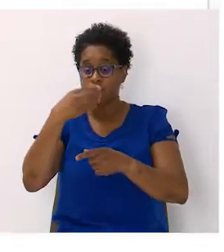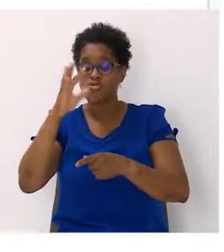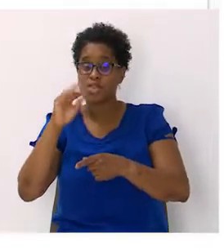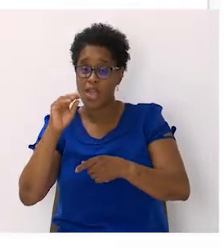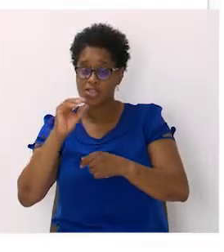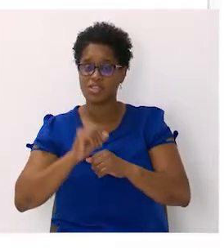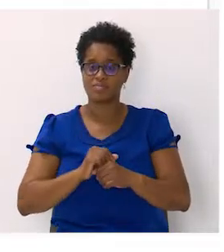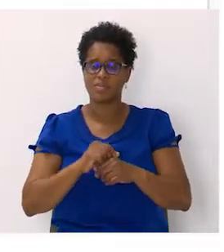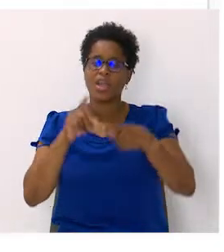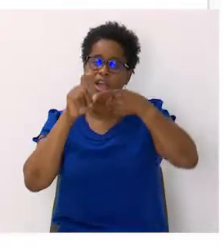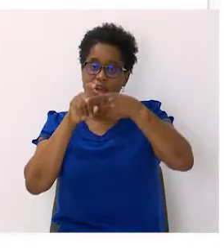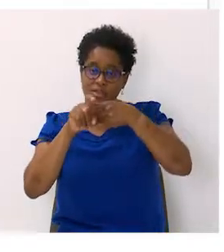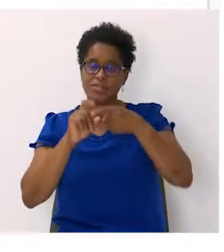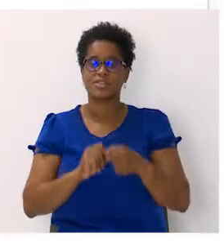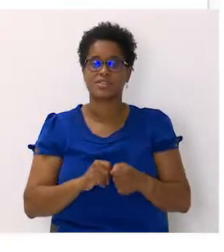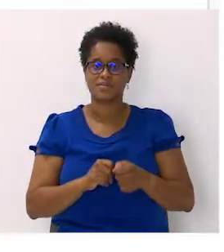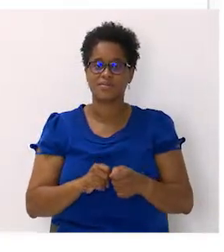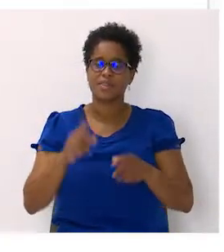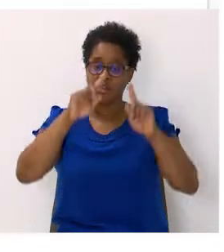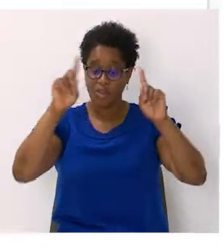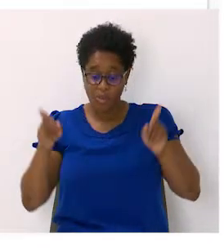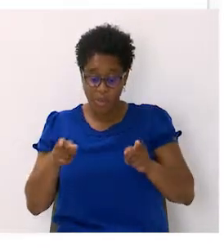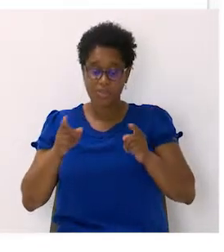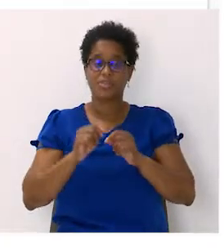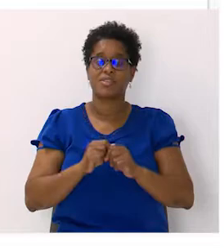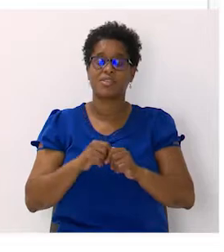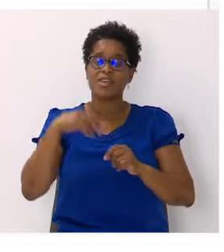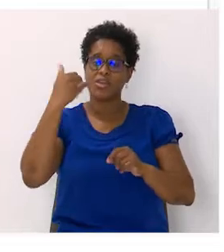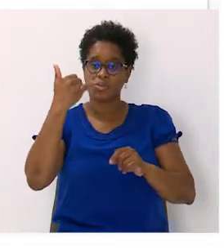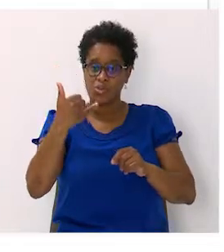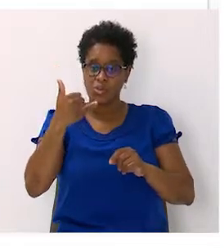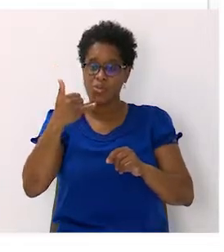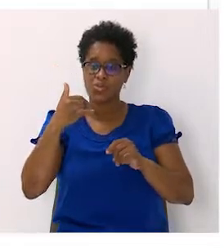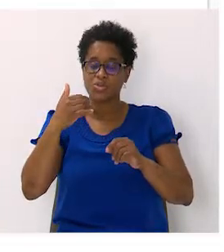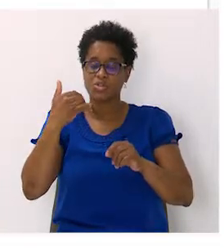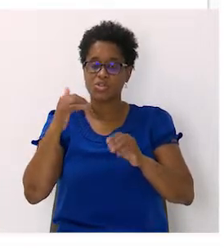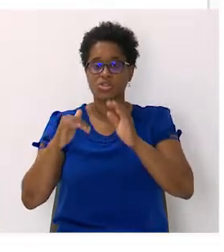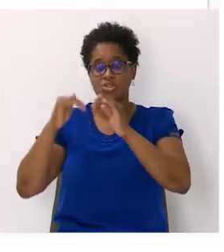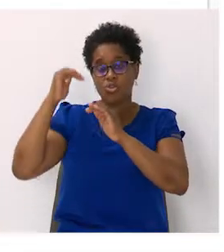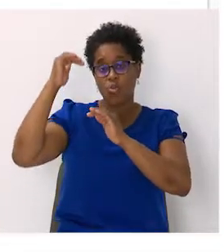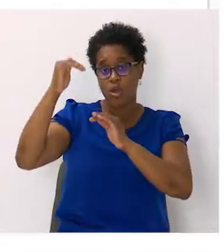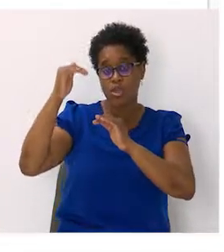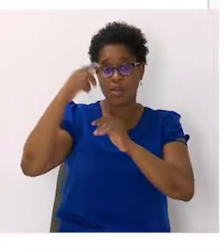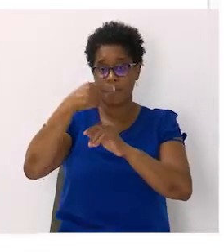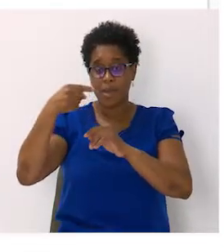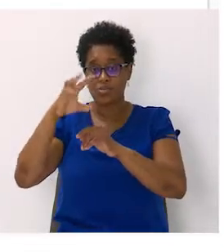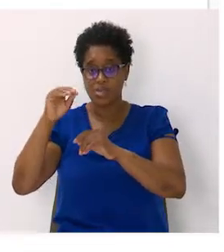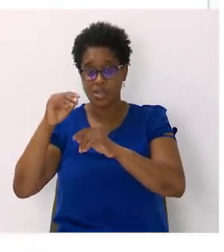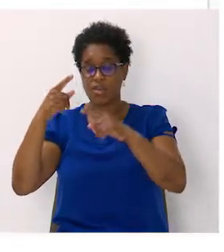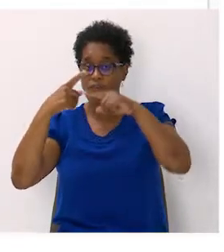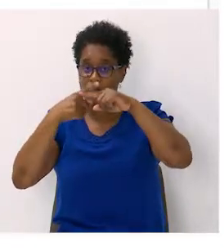10 a dividir, dentro de parênteses, 2 de expoente menos